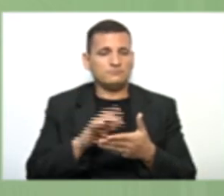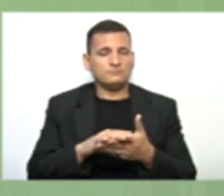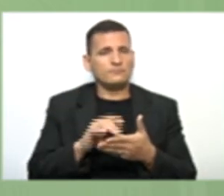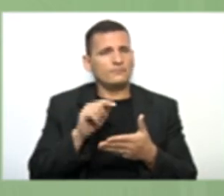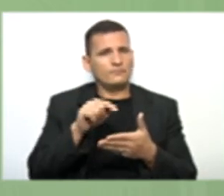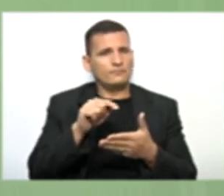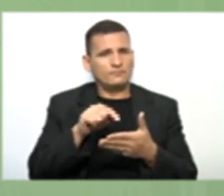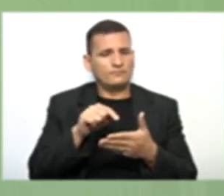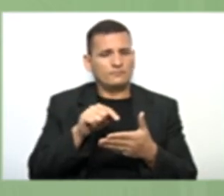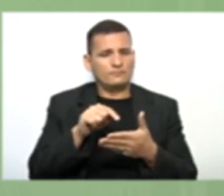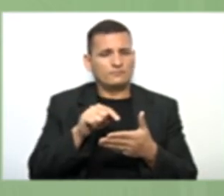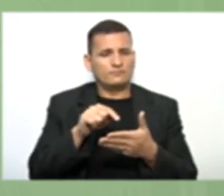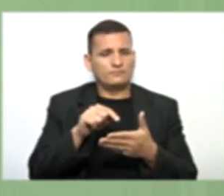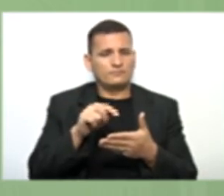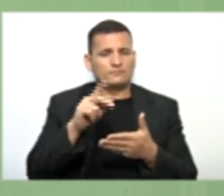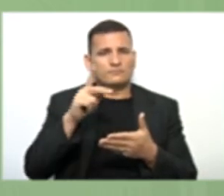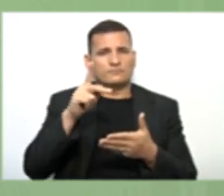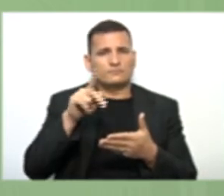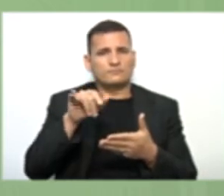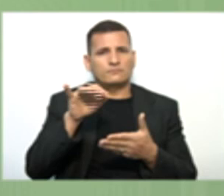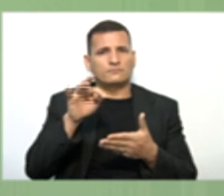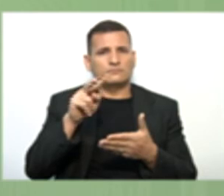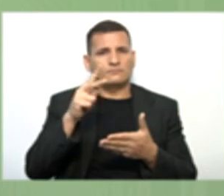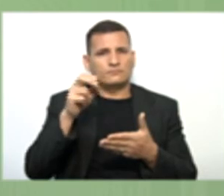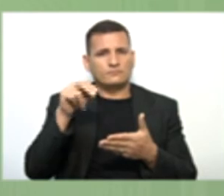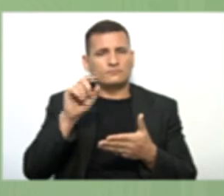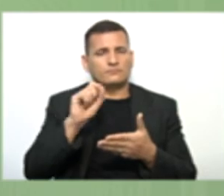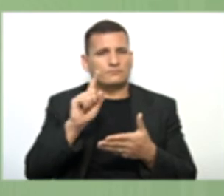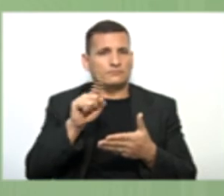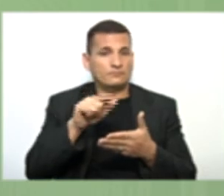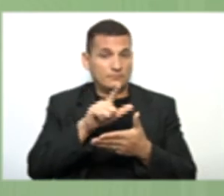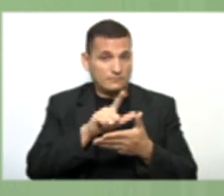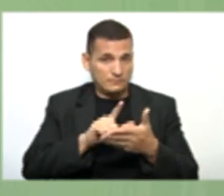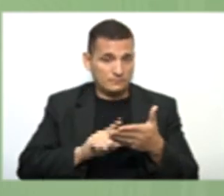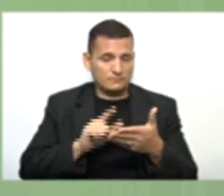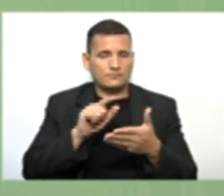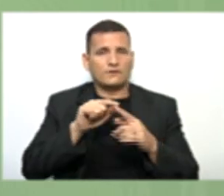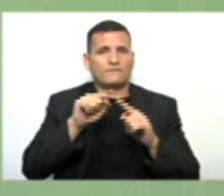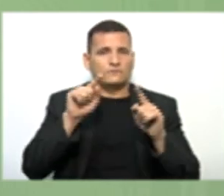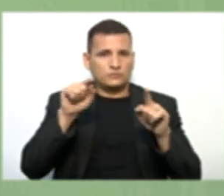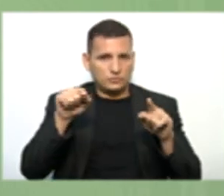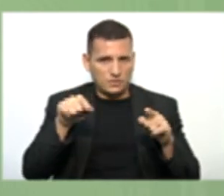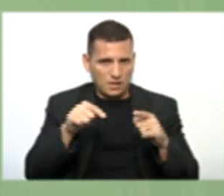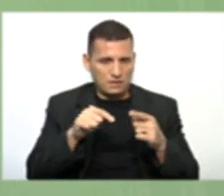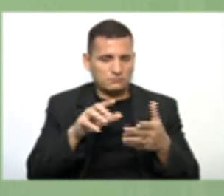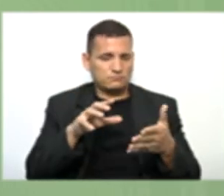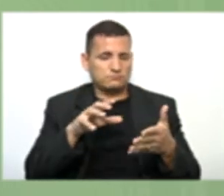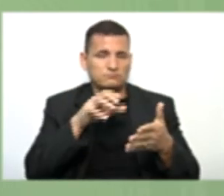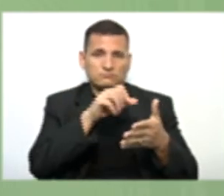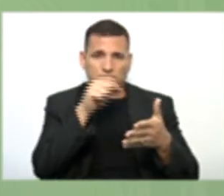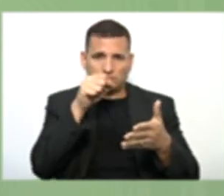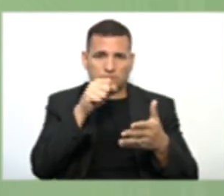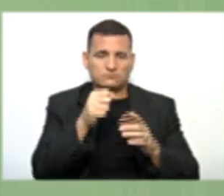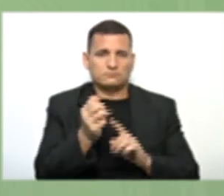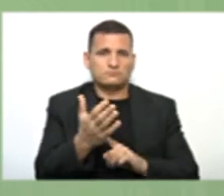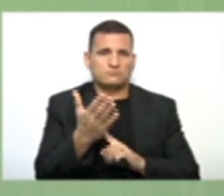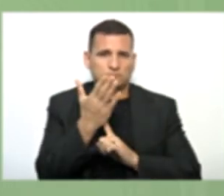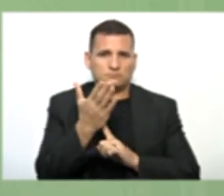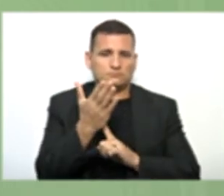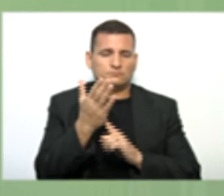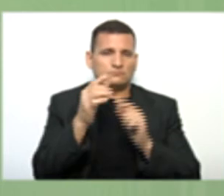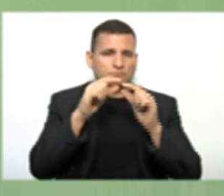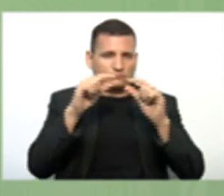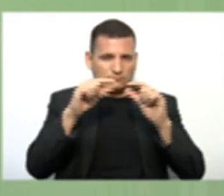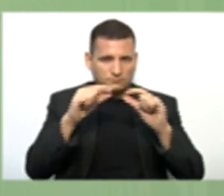linha diz a Python para extrair o nome da lista funcionários, ou seja, ela vai extrair esses